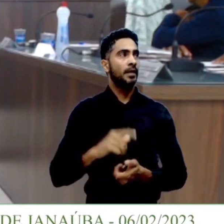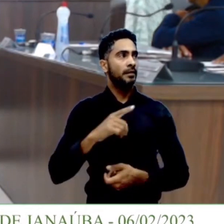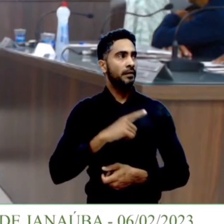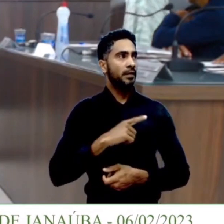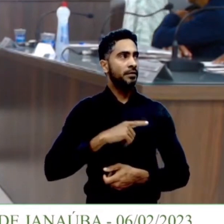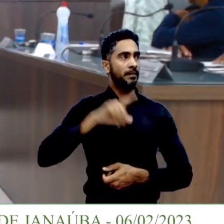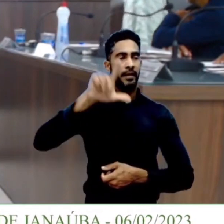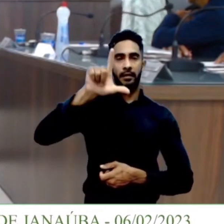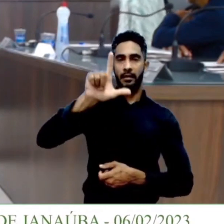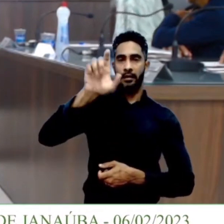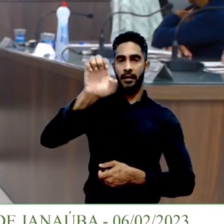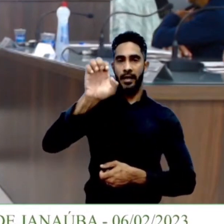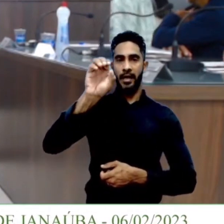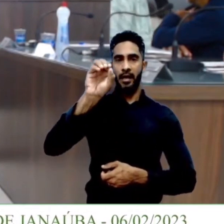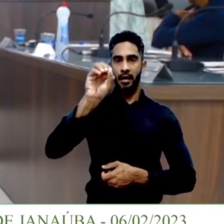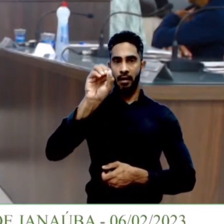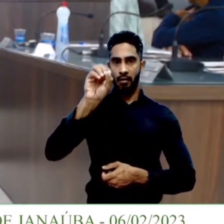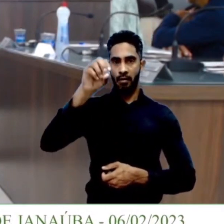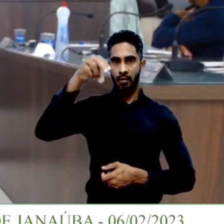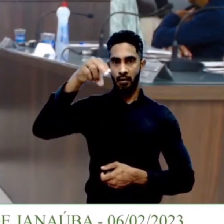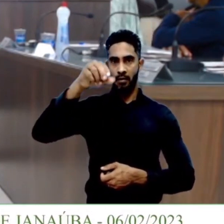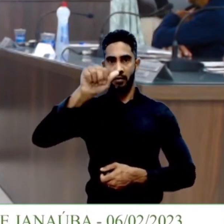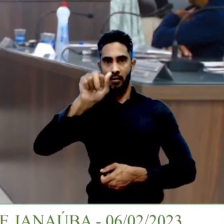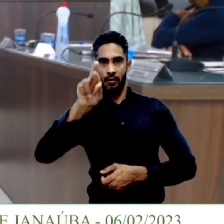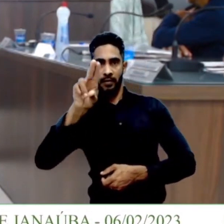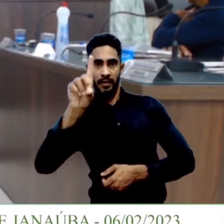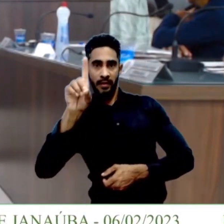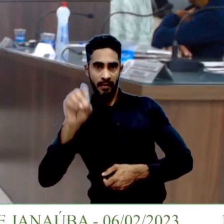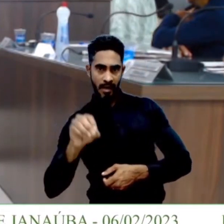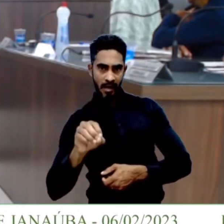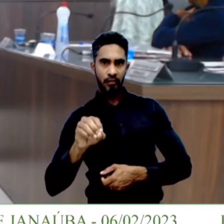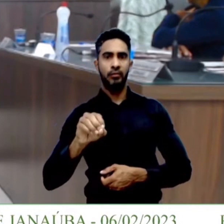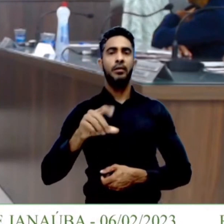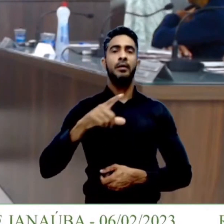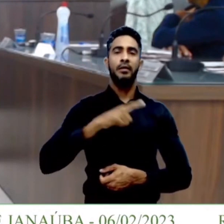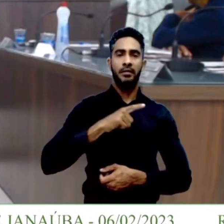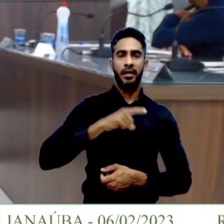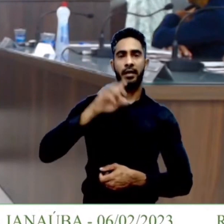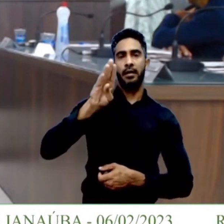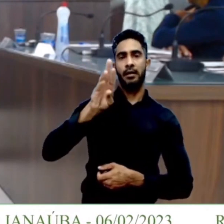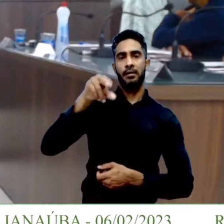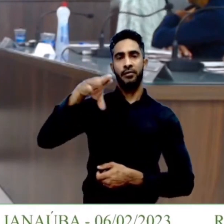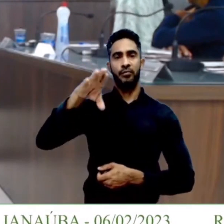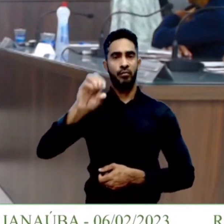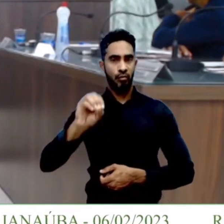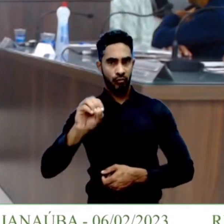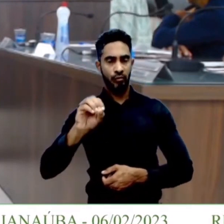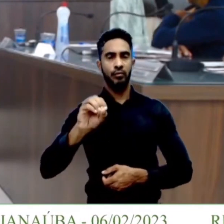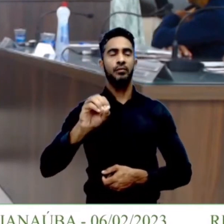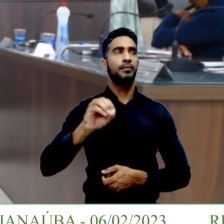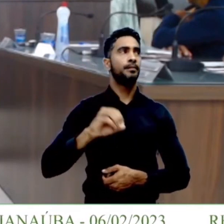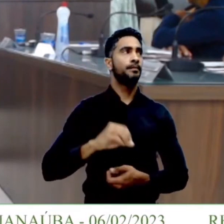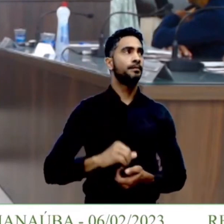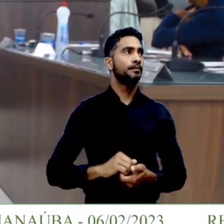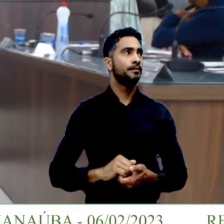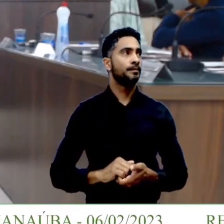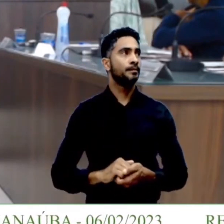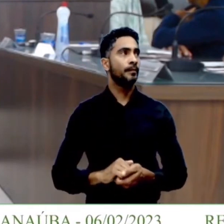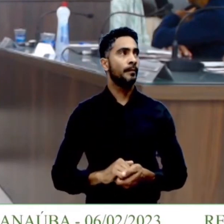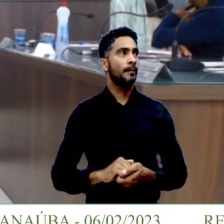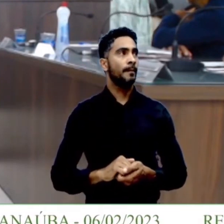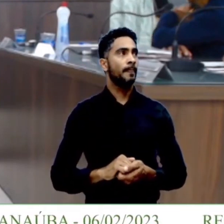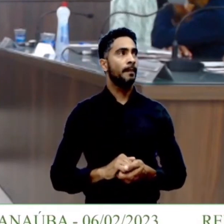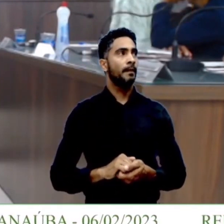Teremos o Leonardo Dias apresentando startups do agro. O Bruno Rocha falando sobre os trabalhos de desenvolvimento do campo